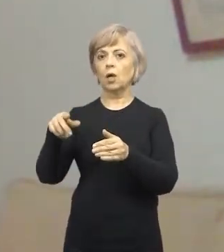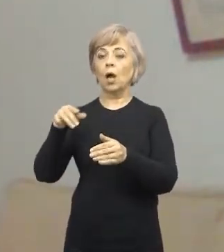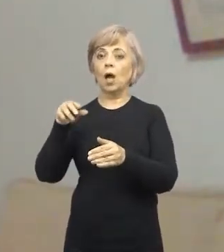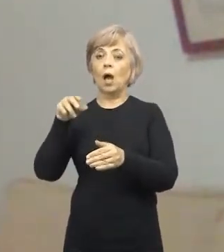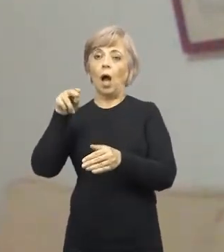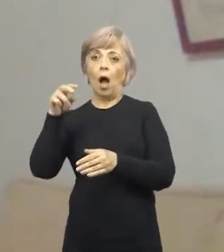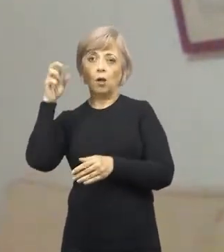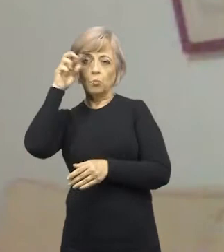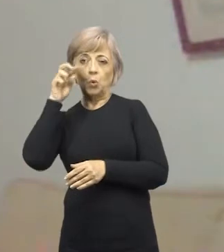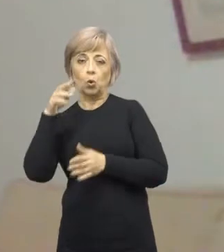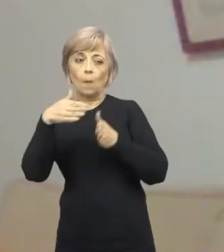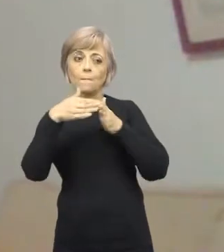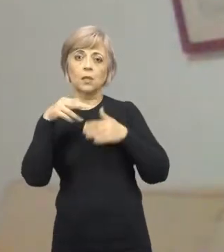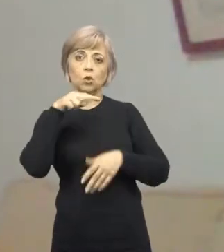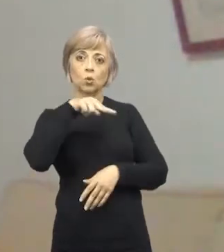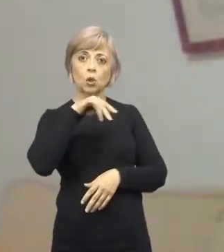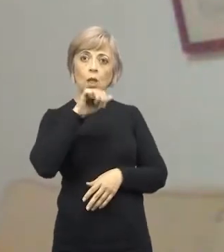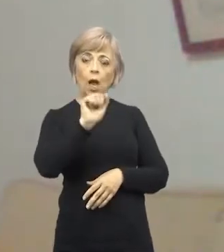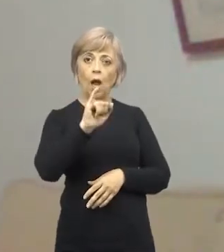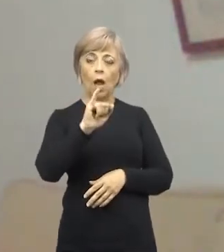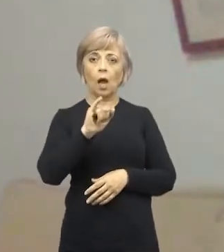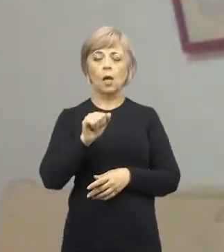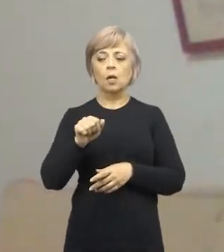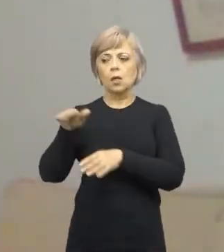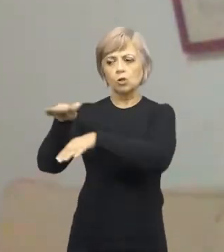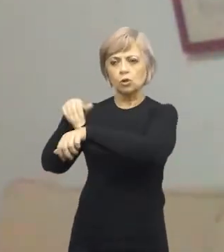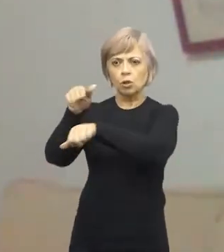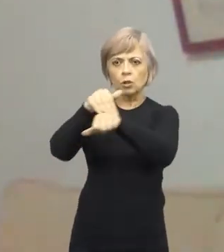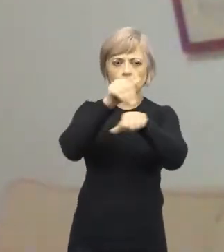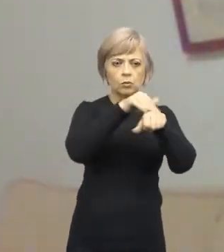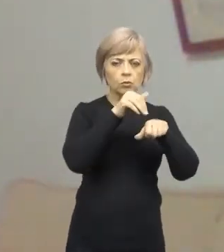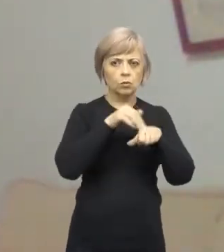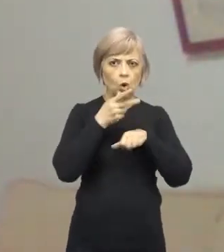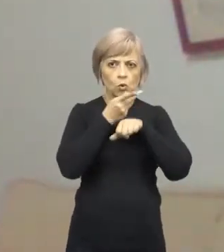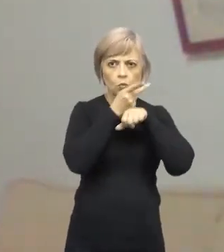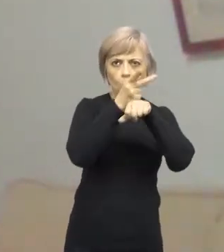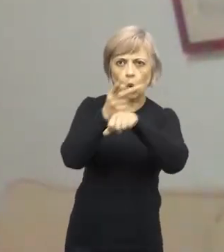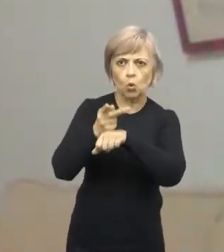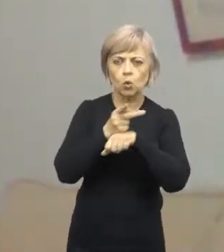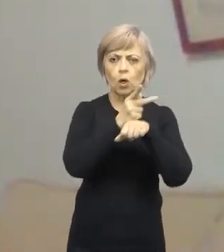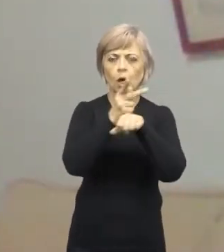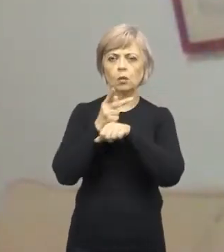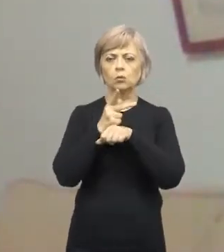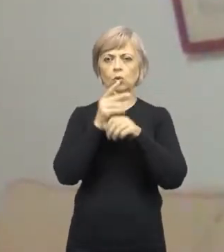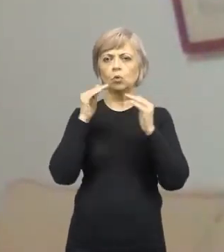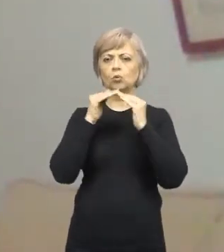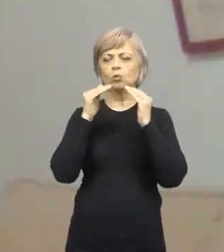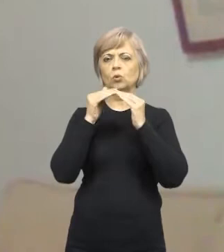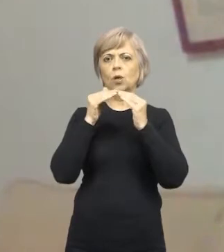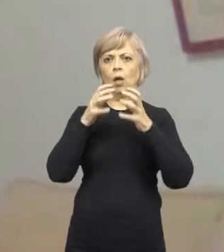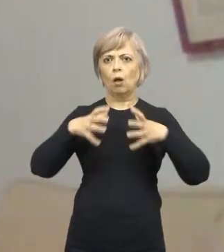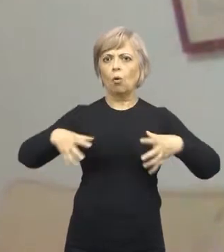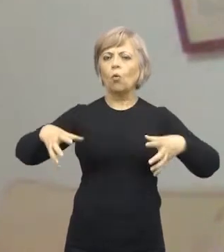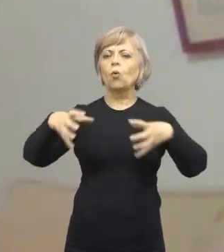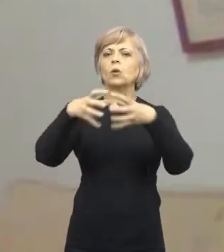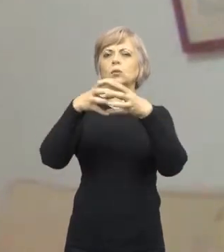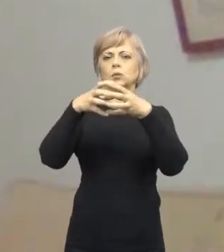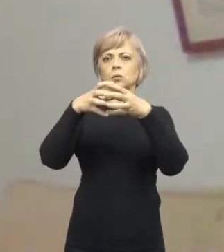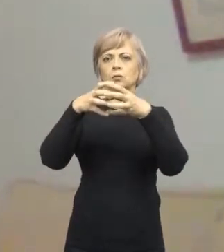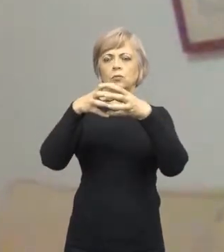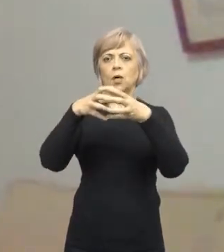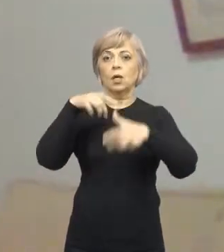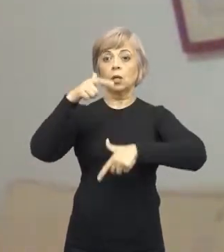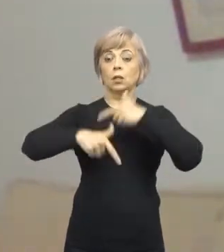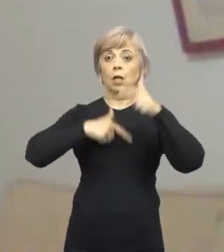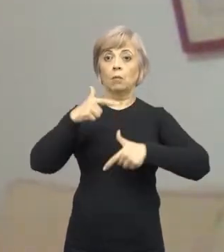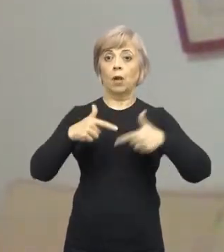do NAI. E com isso nós conseguimos reunir os procuradores da tutela coletiva que atuariam em segundo grau